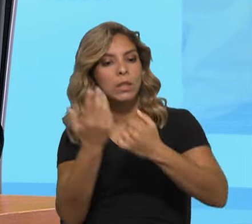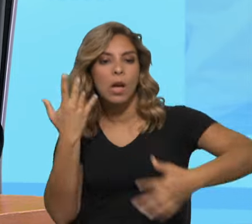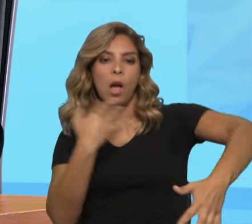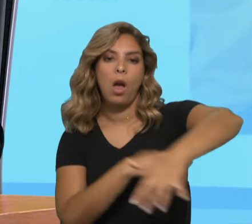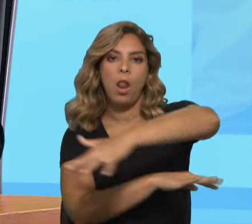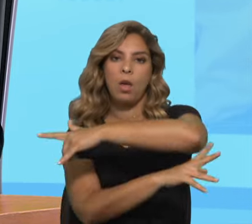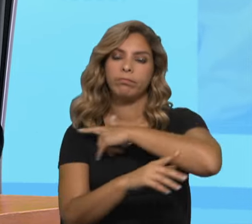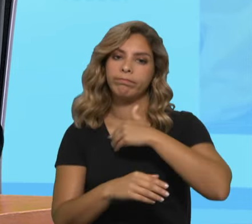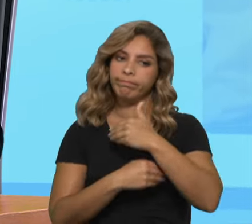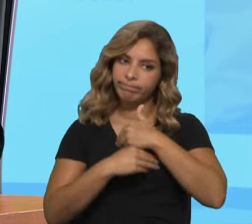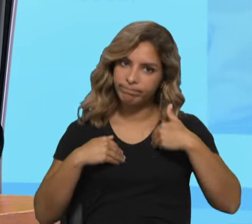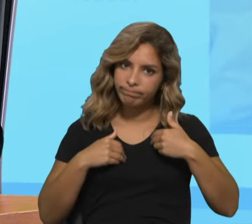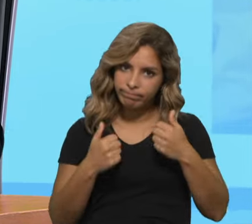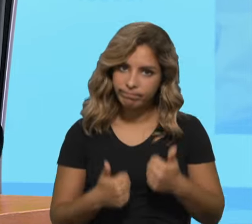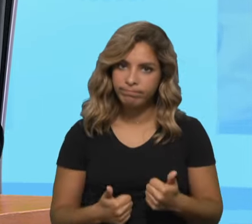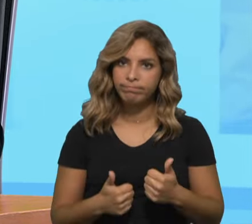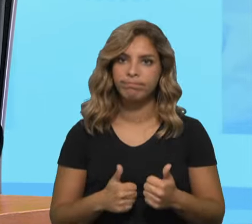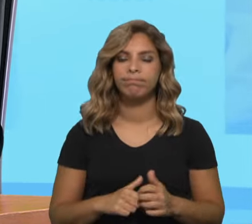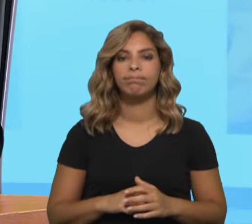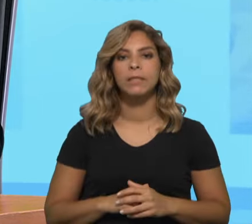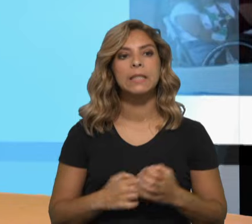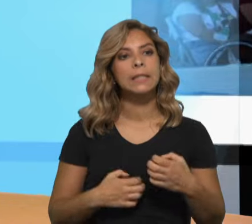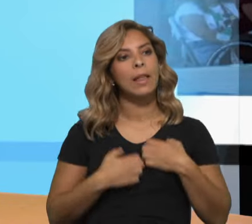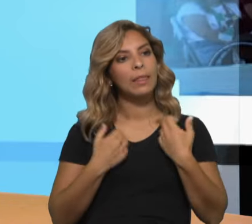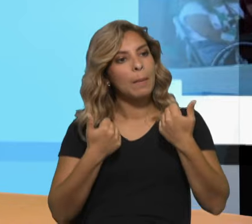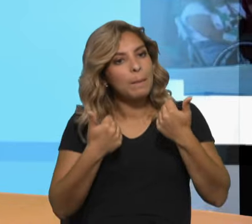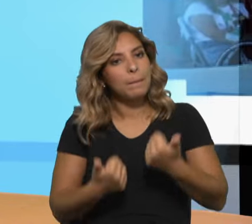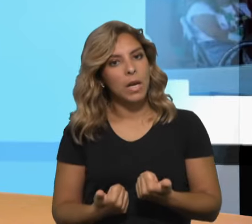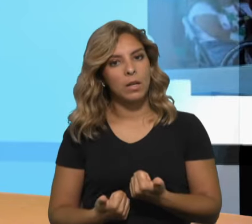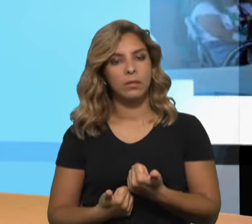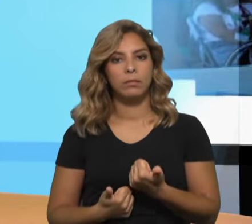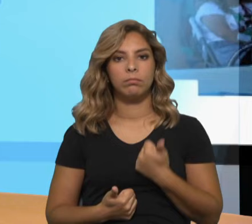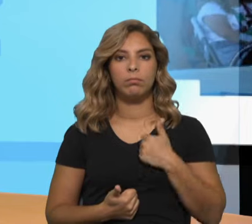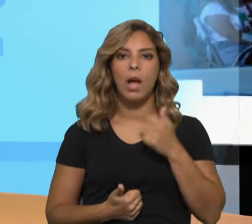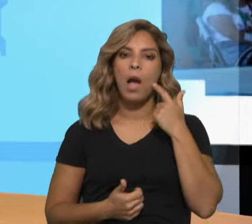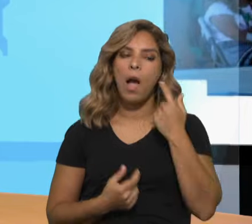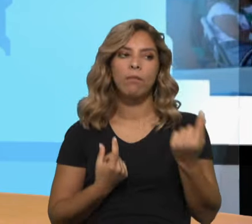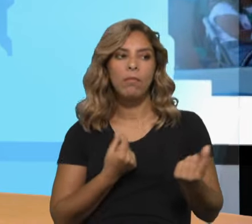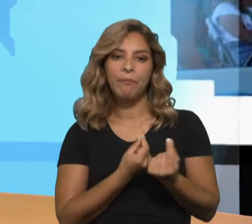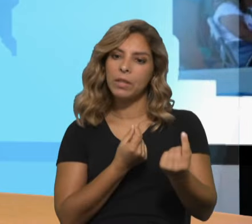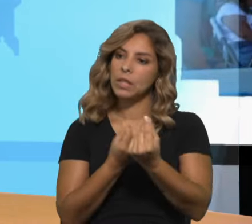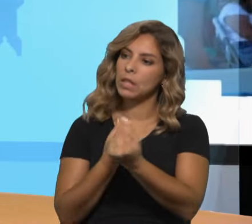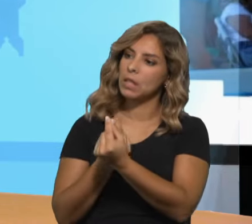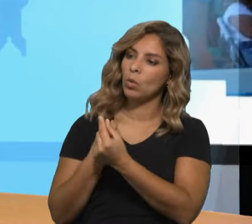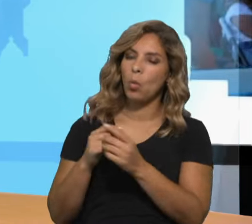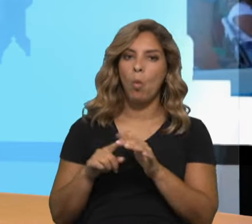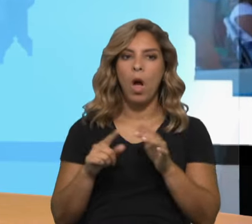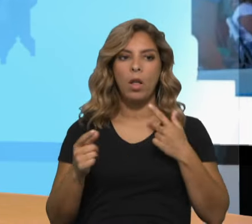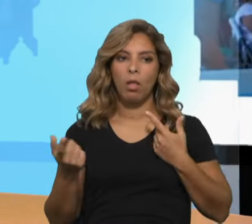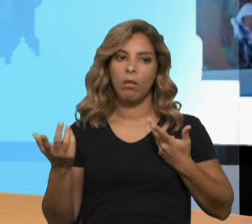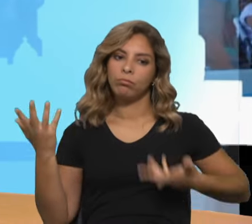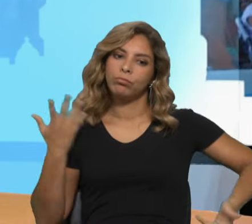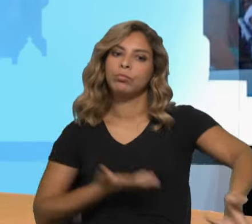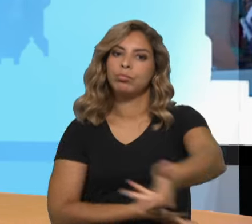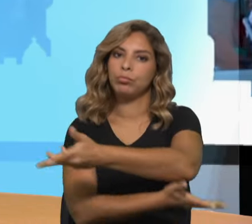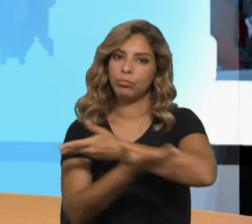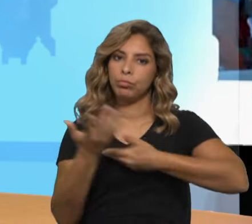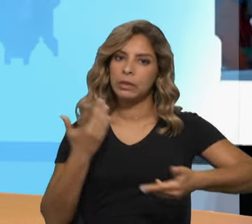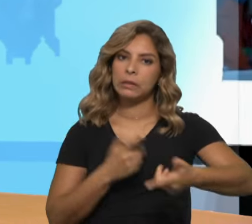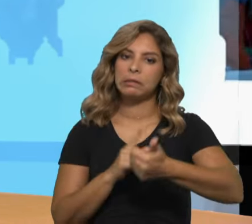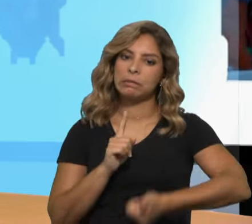saudável. As pessoas se encontrem, percebam que são vizinhos e que colaboram na promoção daquilo